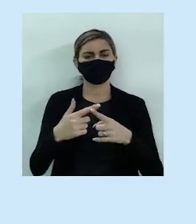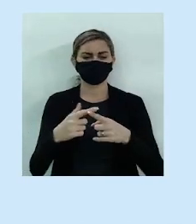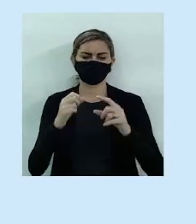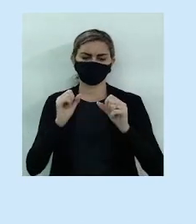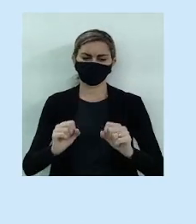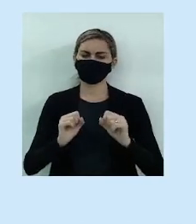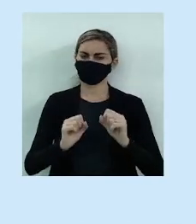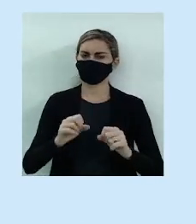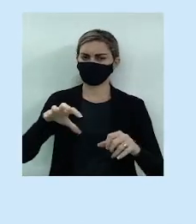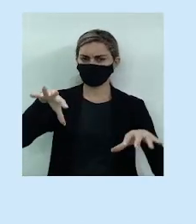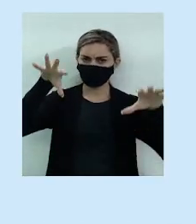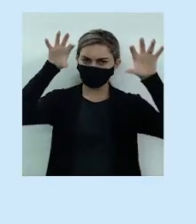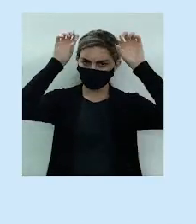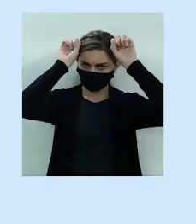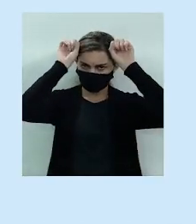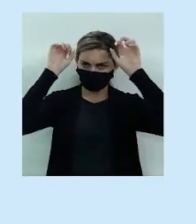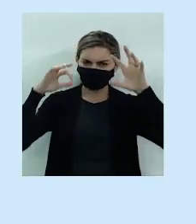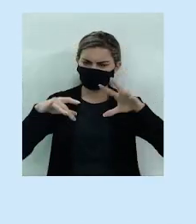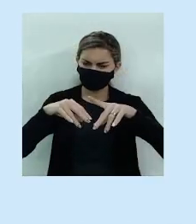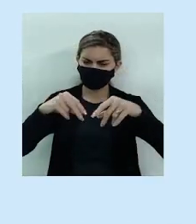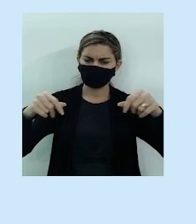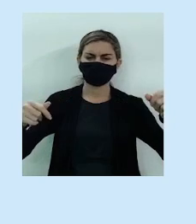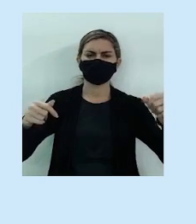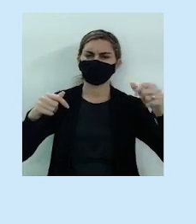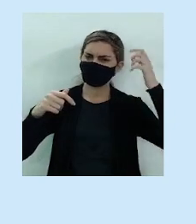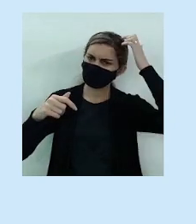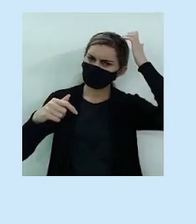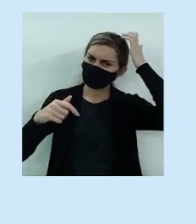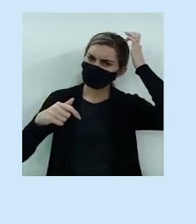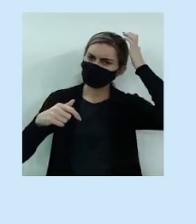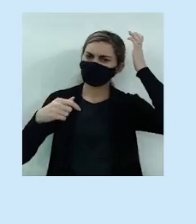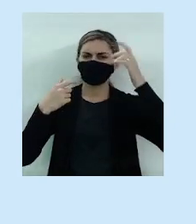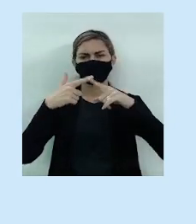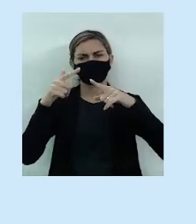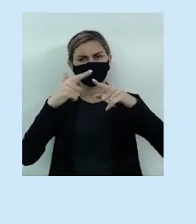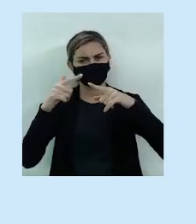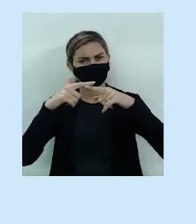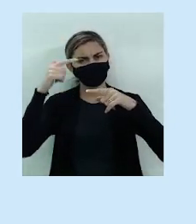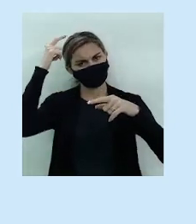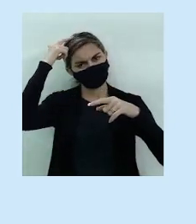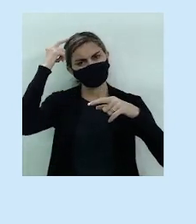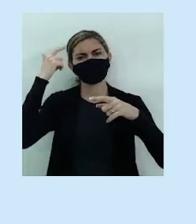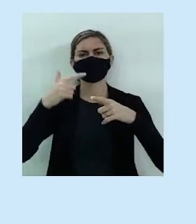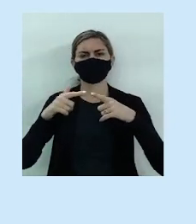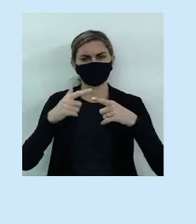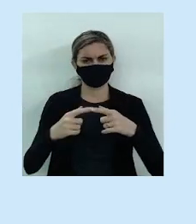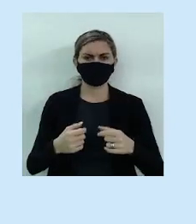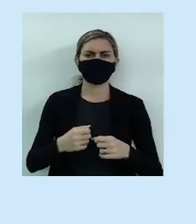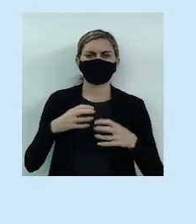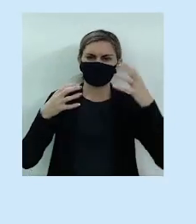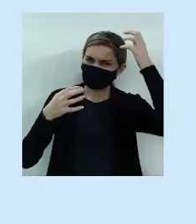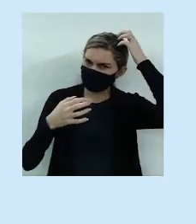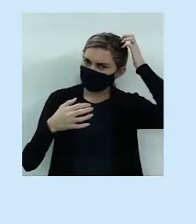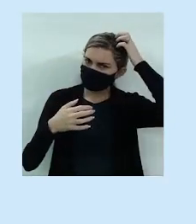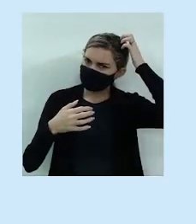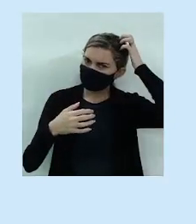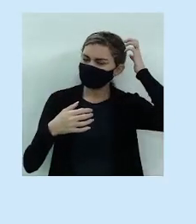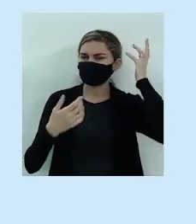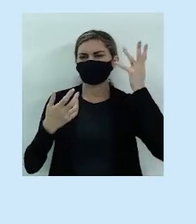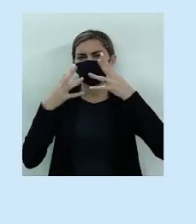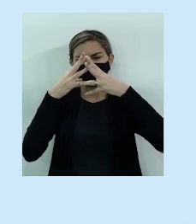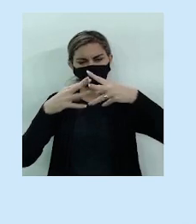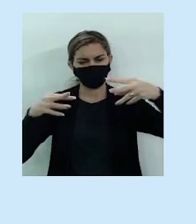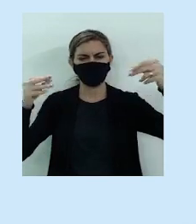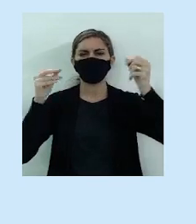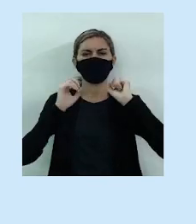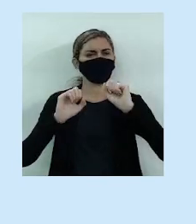pode absorver essas partículas e causar sérios danos ao nosso couro cabeludo, irritações, descamações. Então